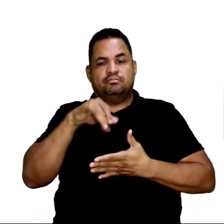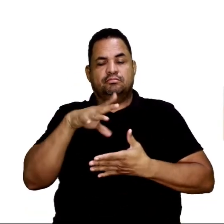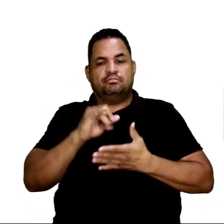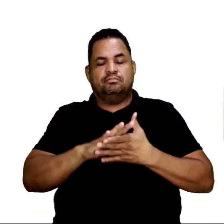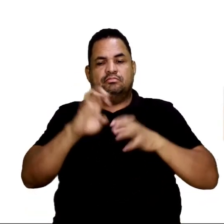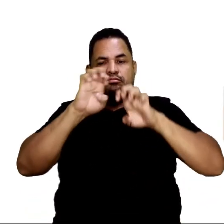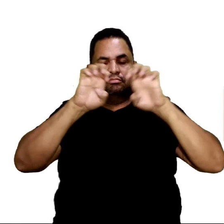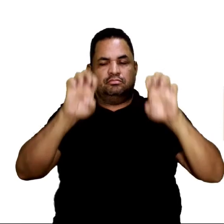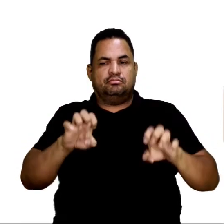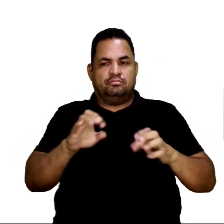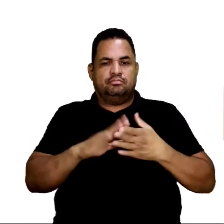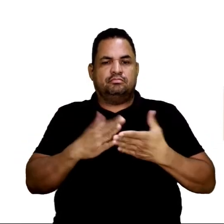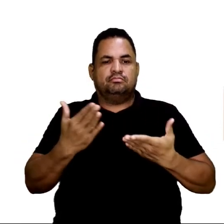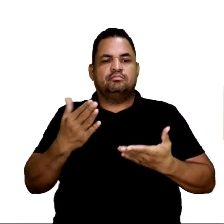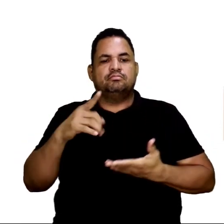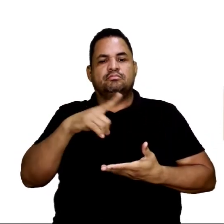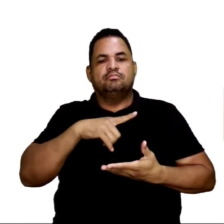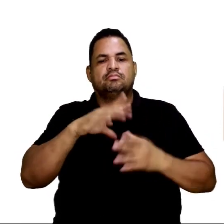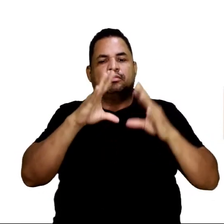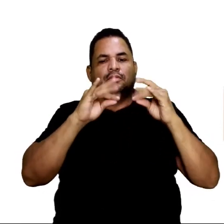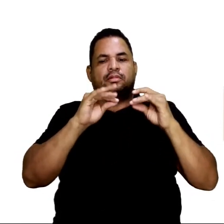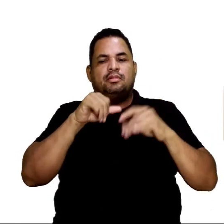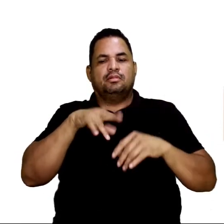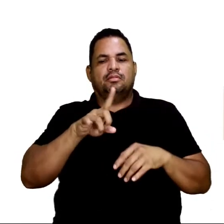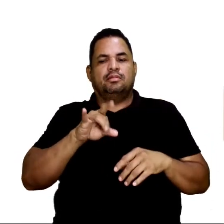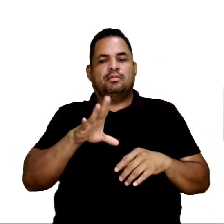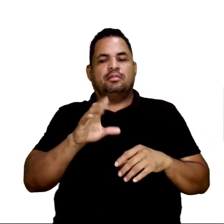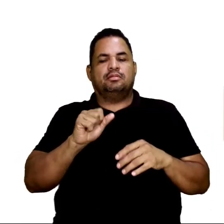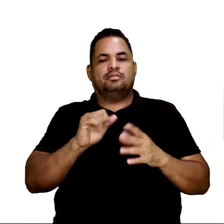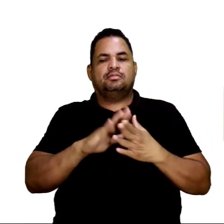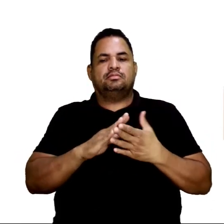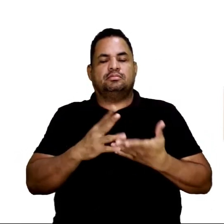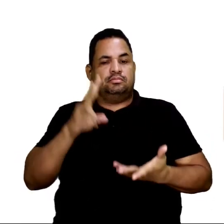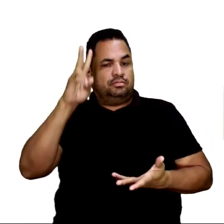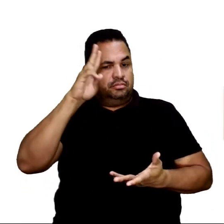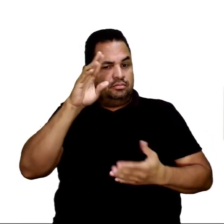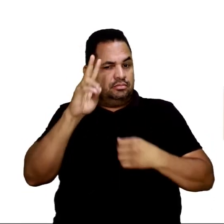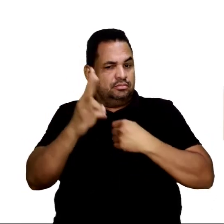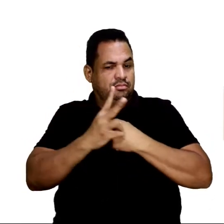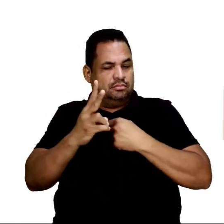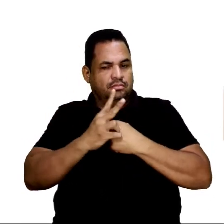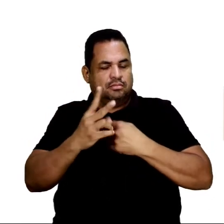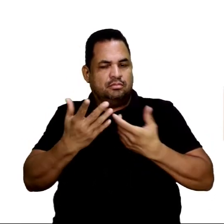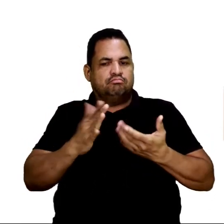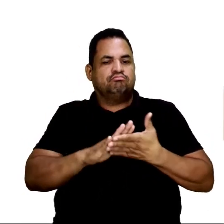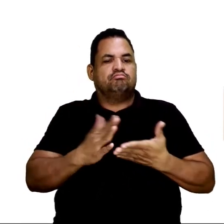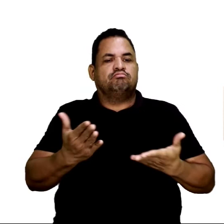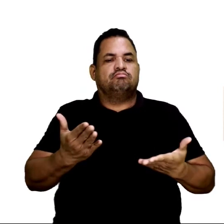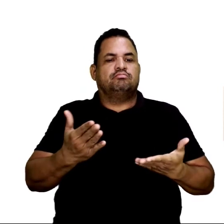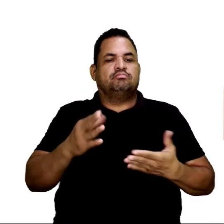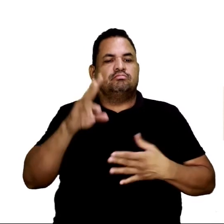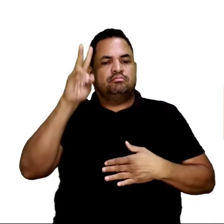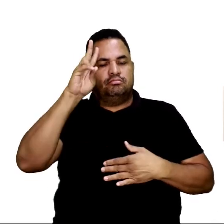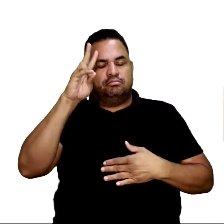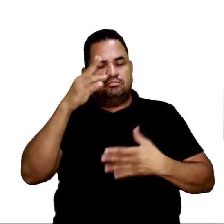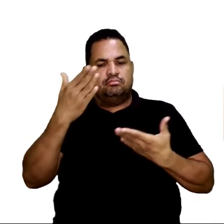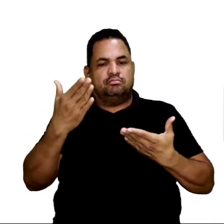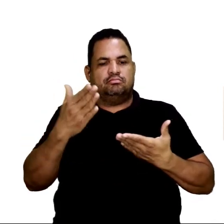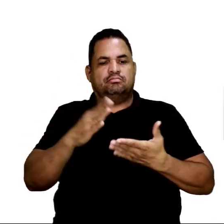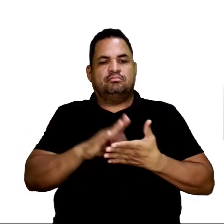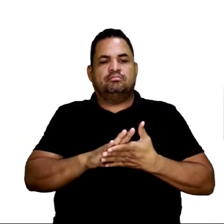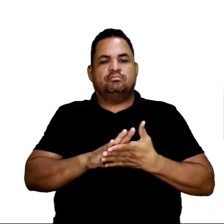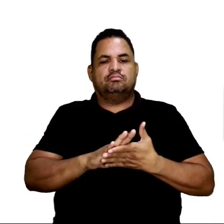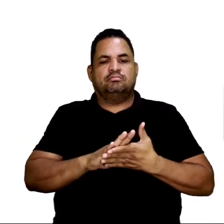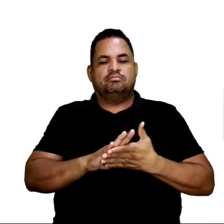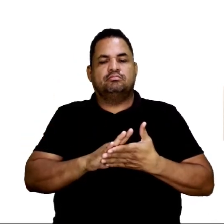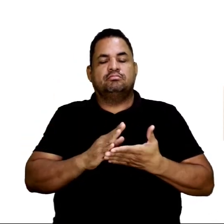estrutura onde contém o líquido amniótico. Lembra que vai proteger contra os choques e tudo mais? E aí, nessa fase, esse lanugo está